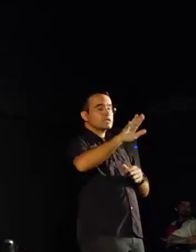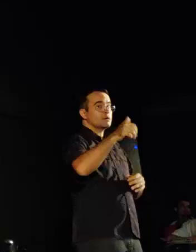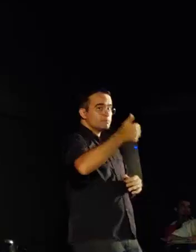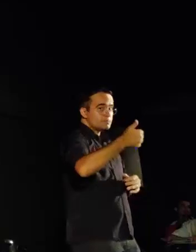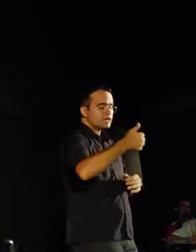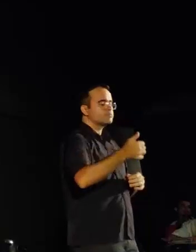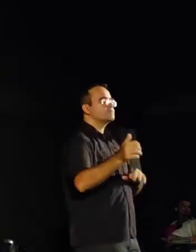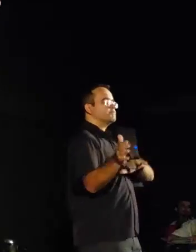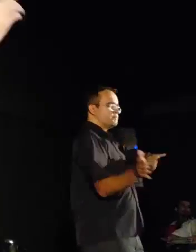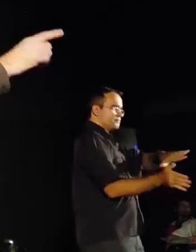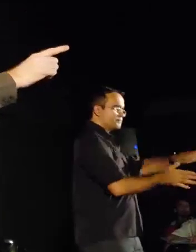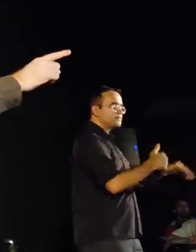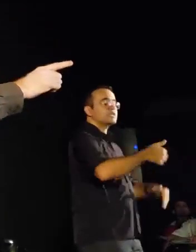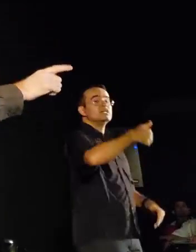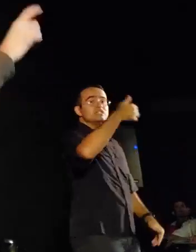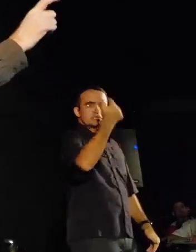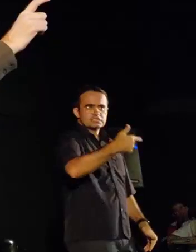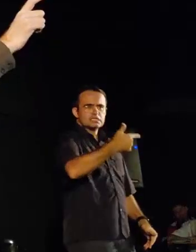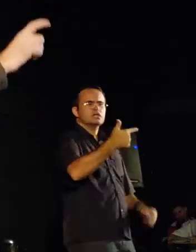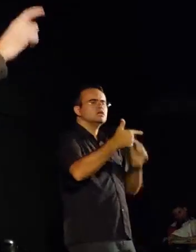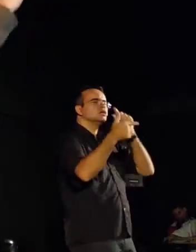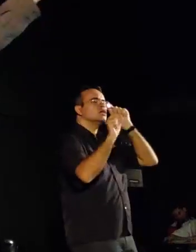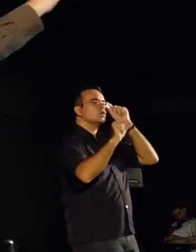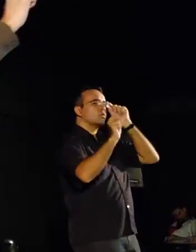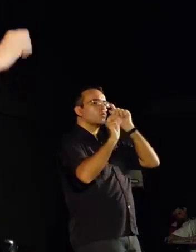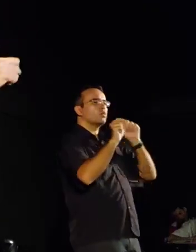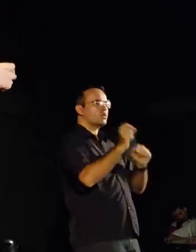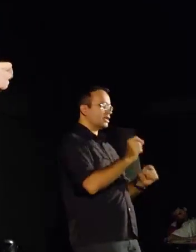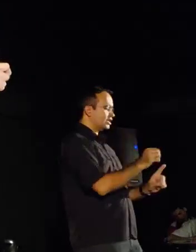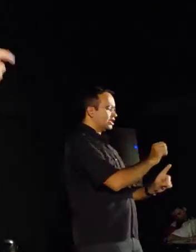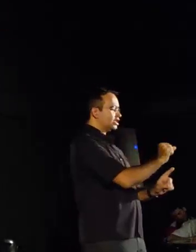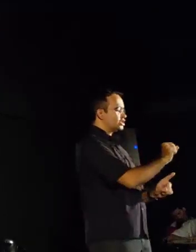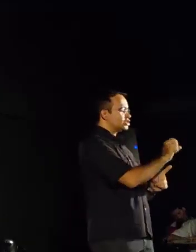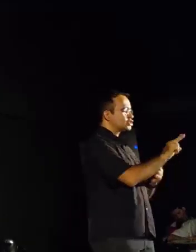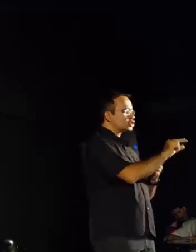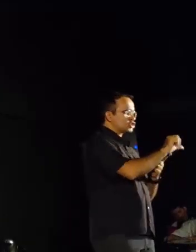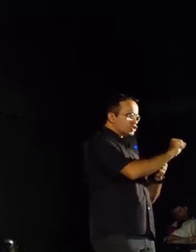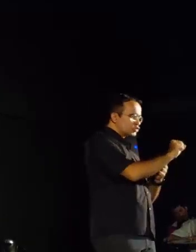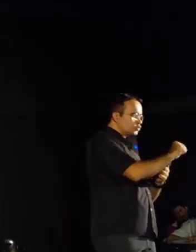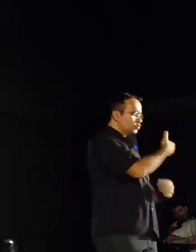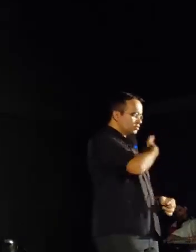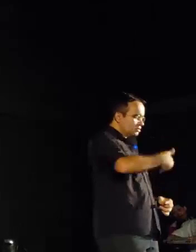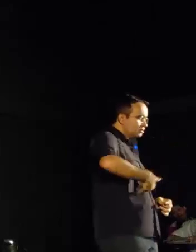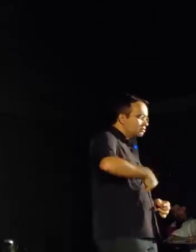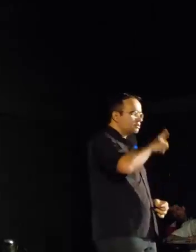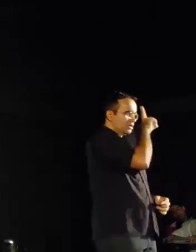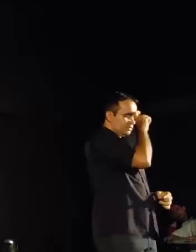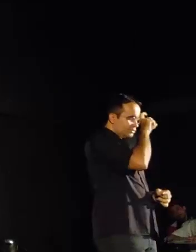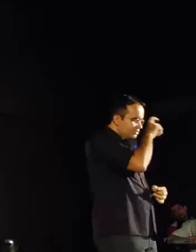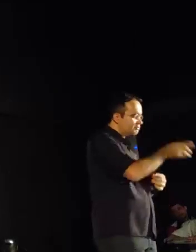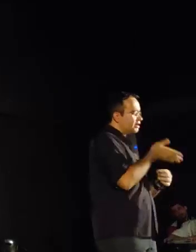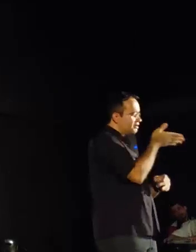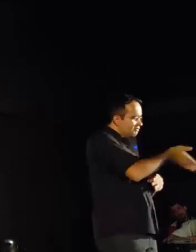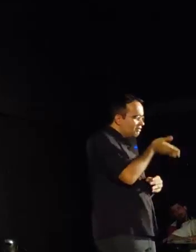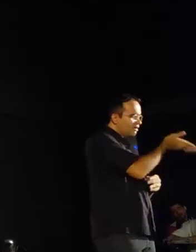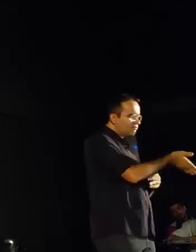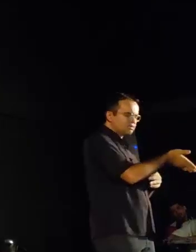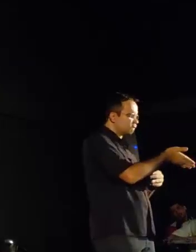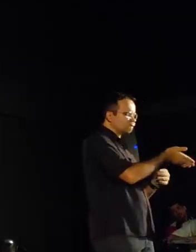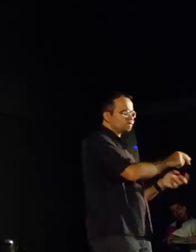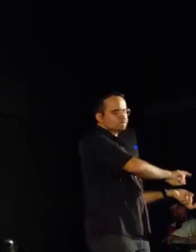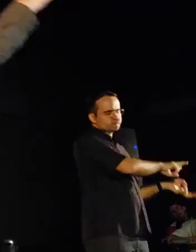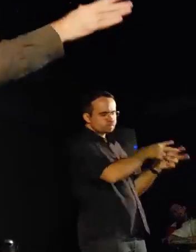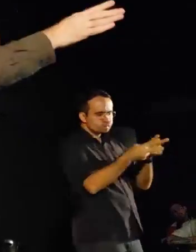elemento a saída da fila do SUS e a compra de um plano de saúde privado. E o